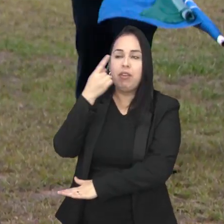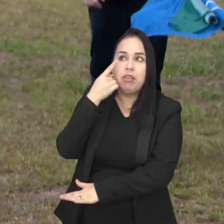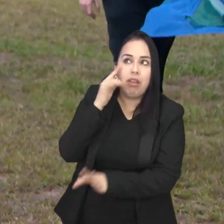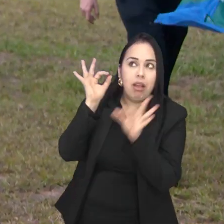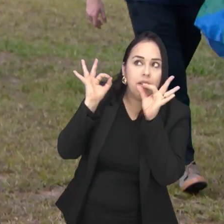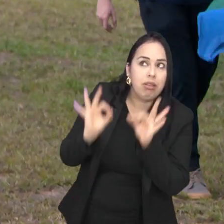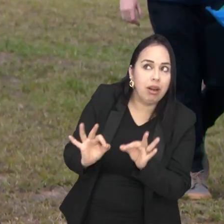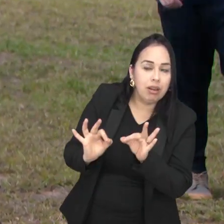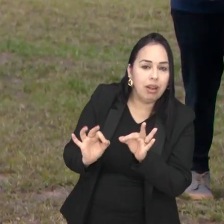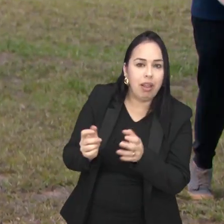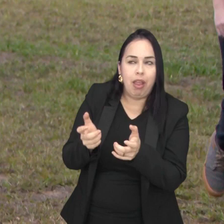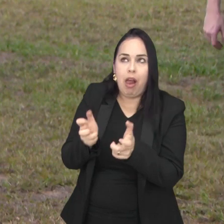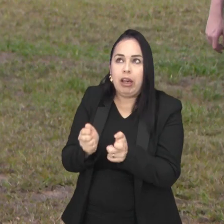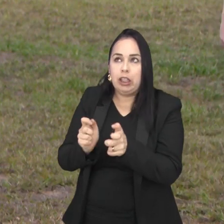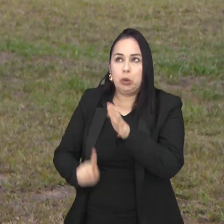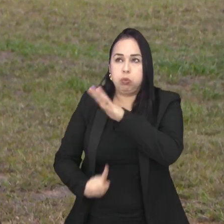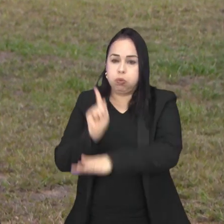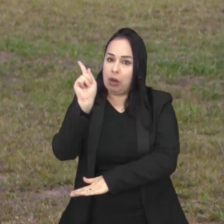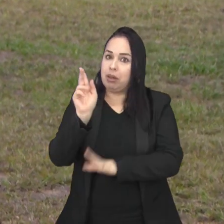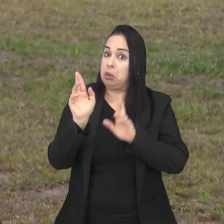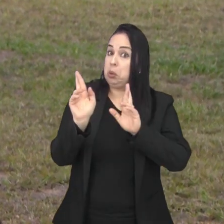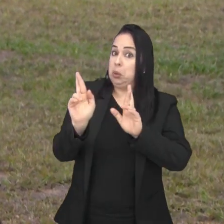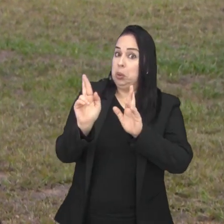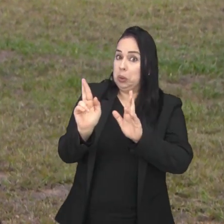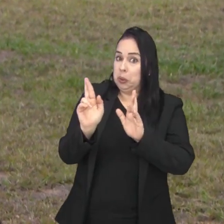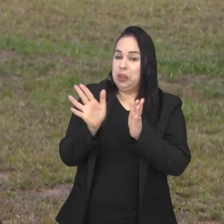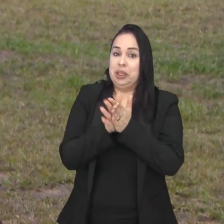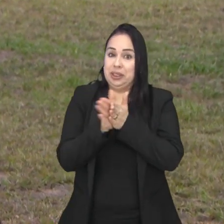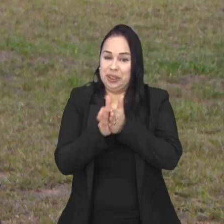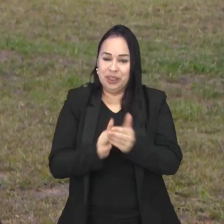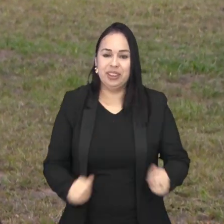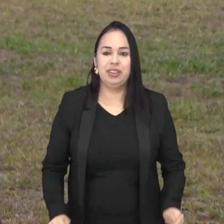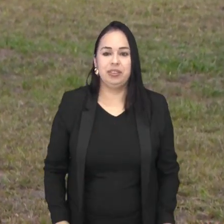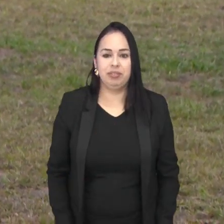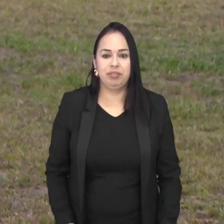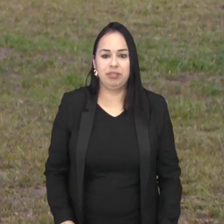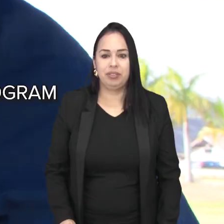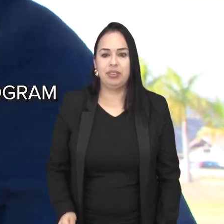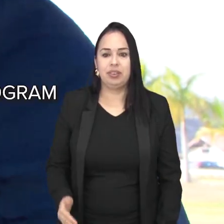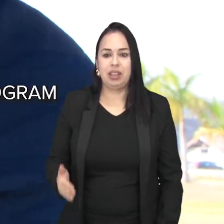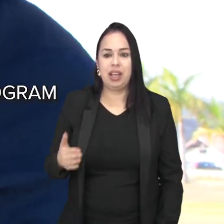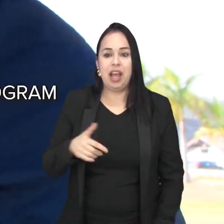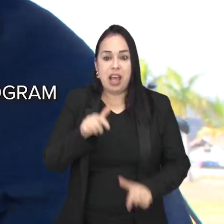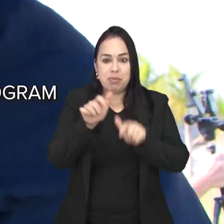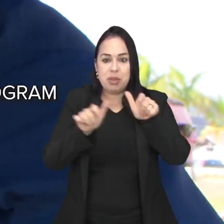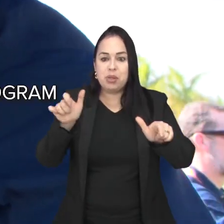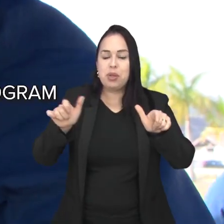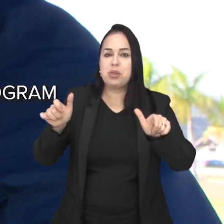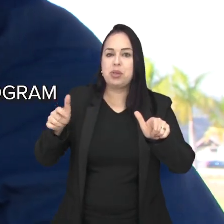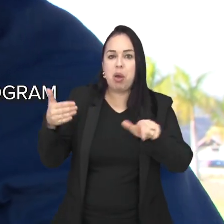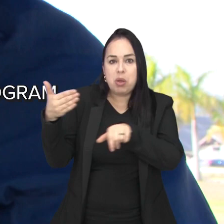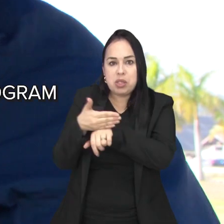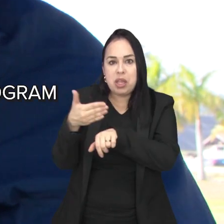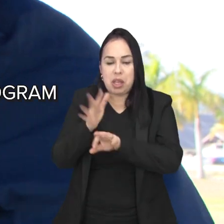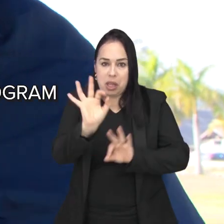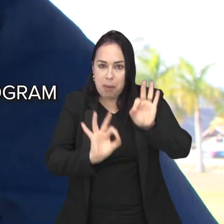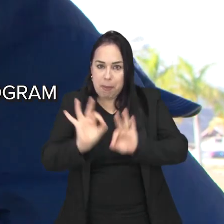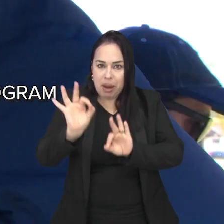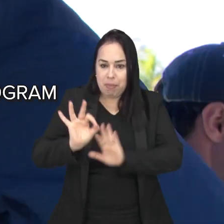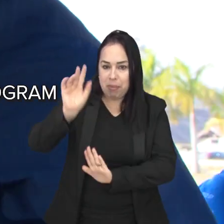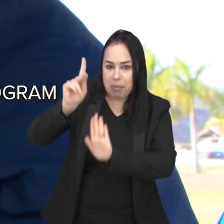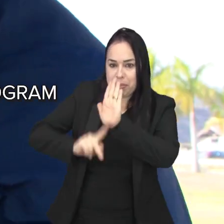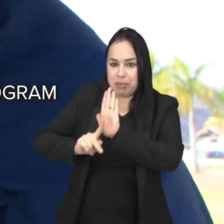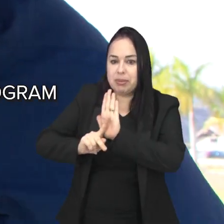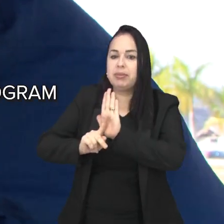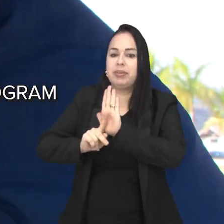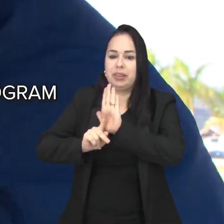zero e ver se dava tudo certo na hora do lançamento. E a expectativa é bastante alta. We are participants for International Space